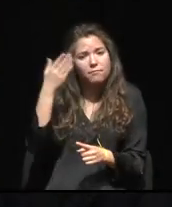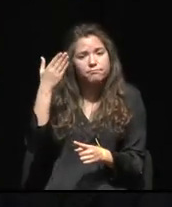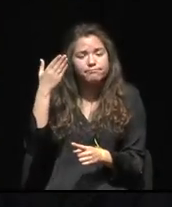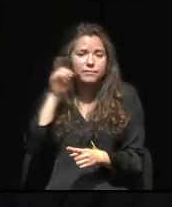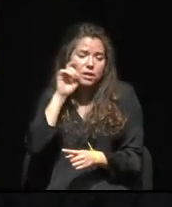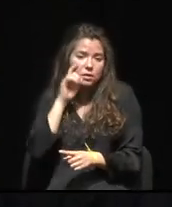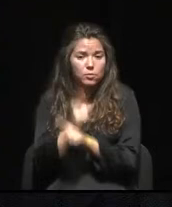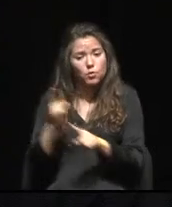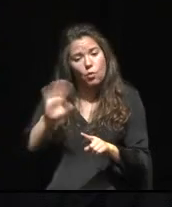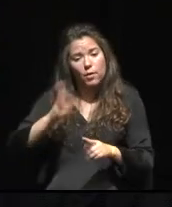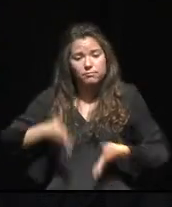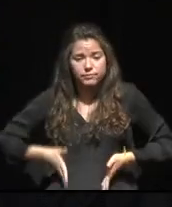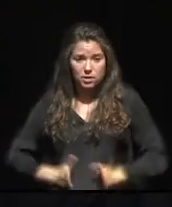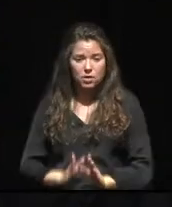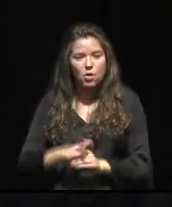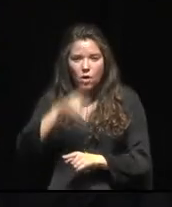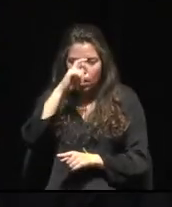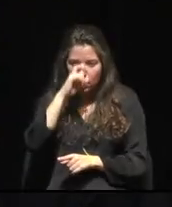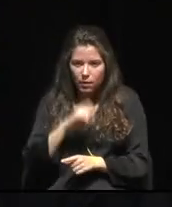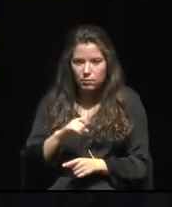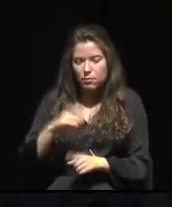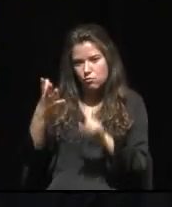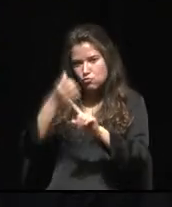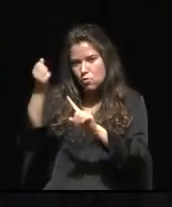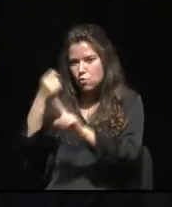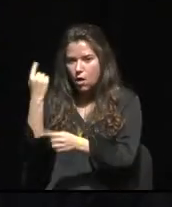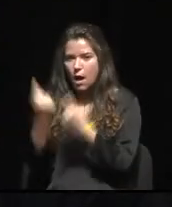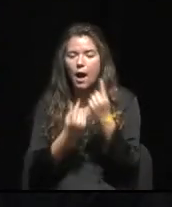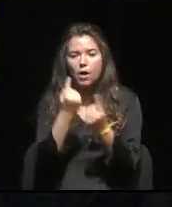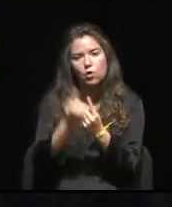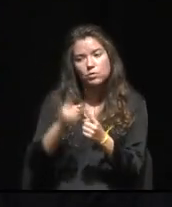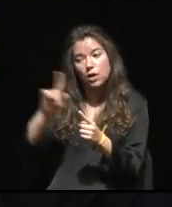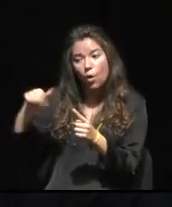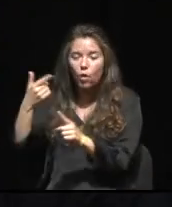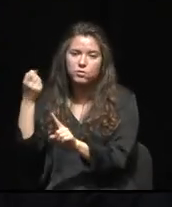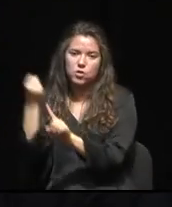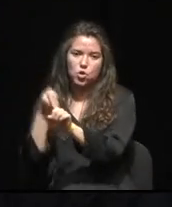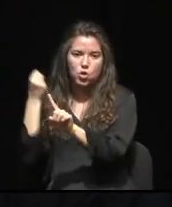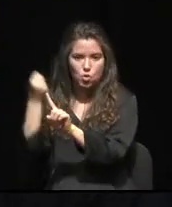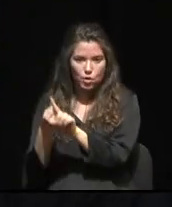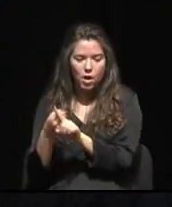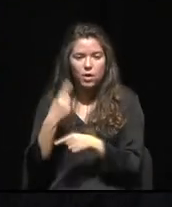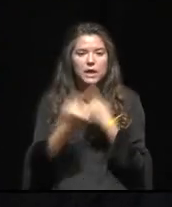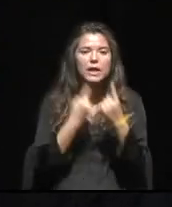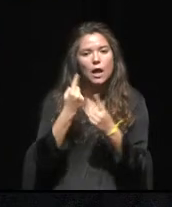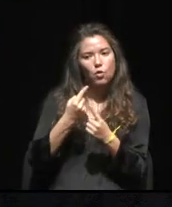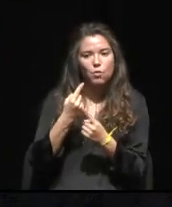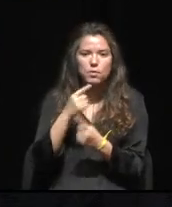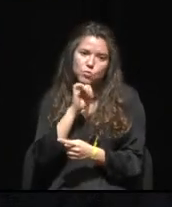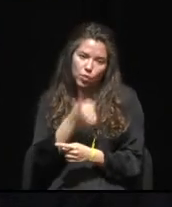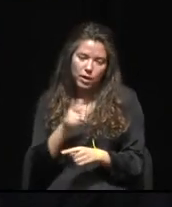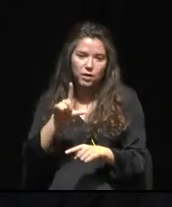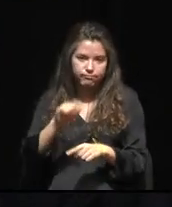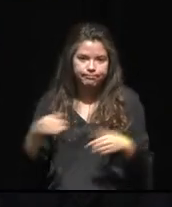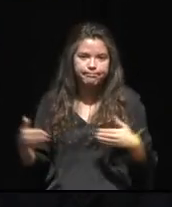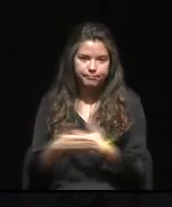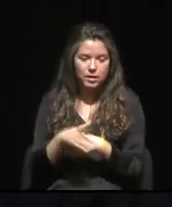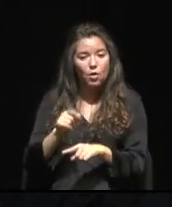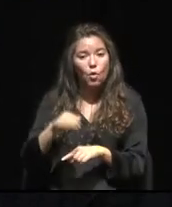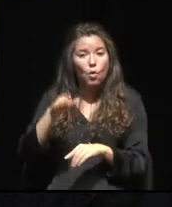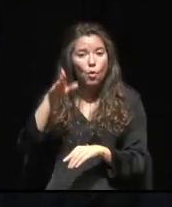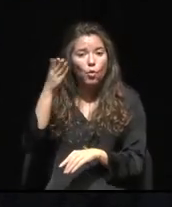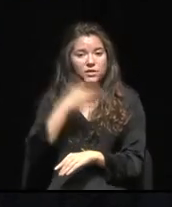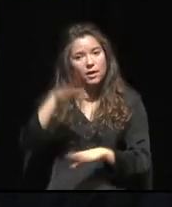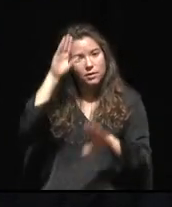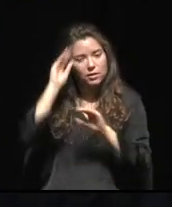aproveito para relembrar algumas conquistas das mulheres pelas quais outras inclusivamente algumas deram a vida o direito à educação que